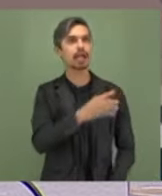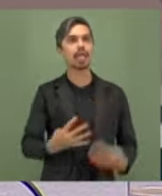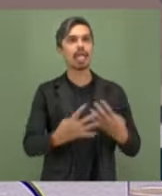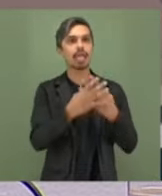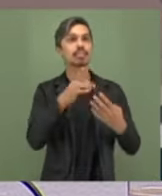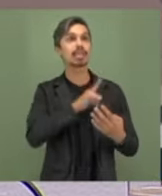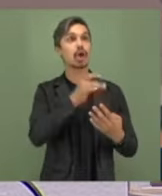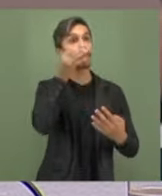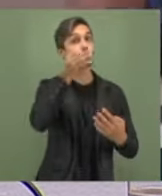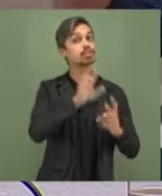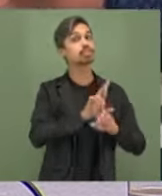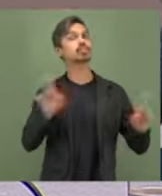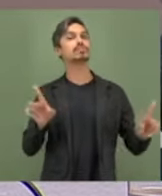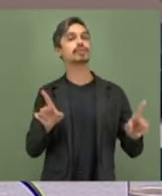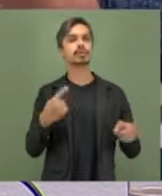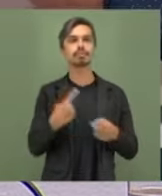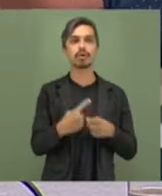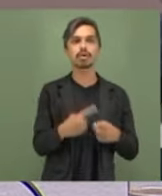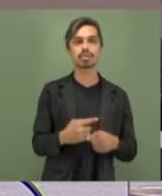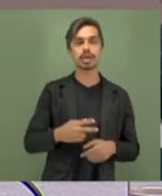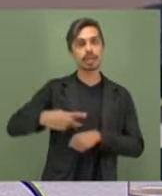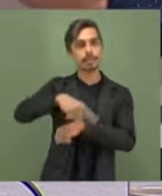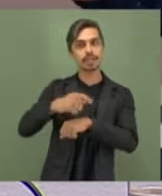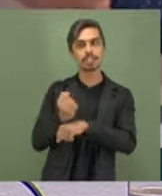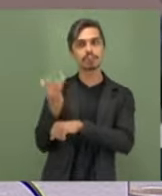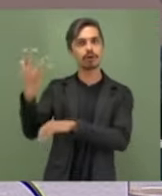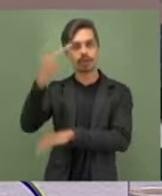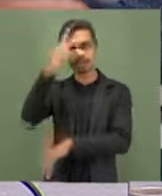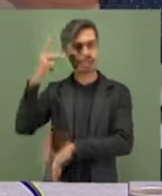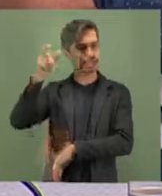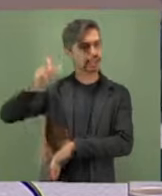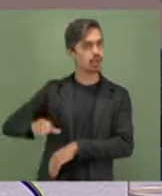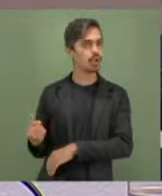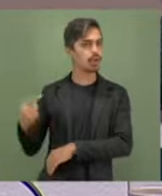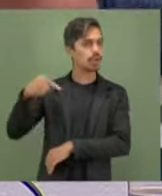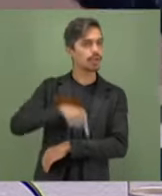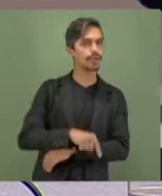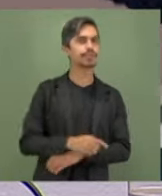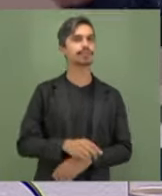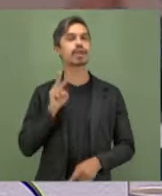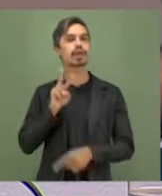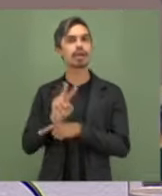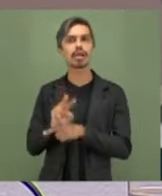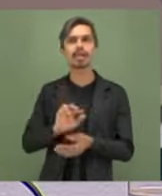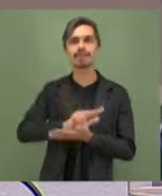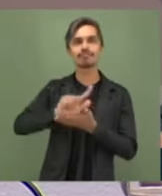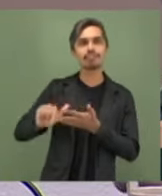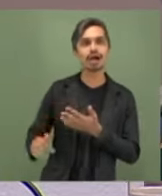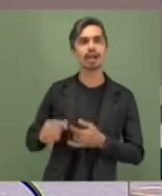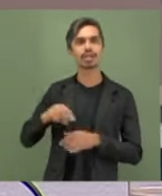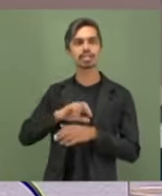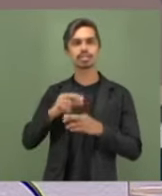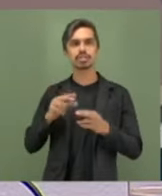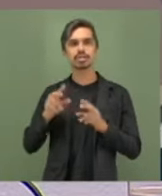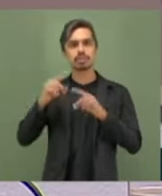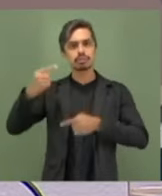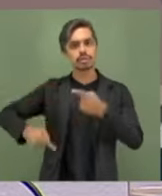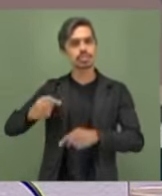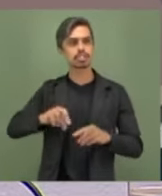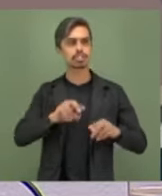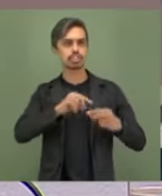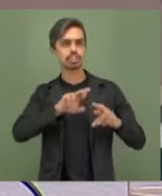diferentes, porque se forem estrangeiros que defendam marxismo, comunismo e outras coisas assim, esses entram sem problema